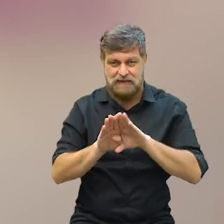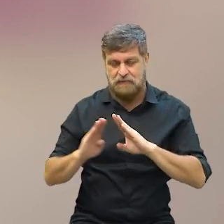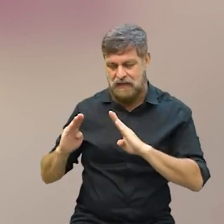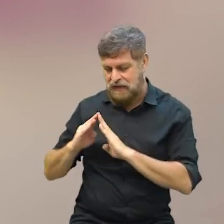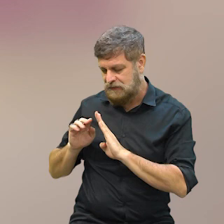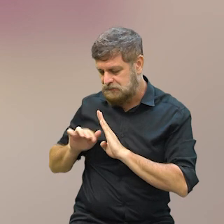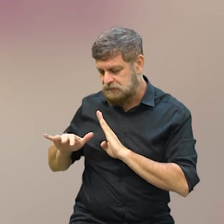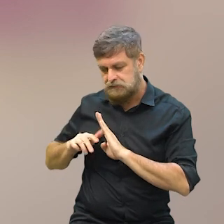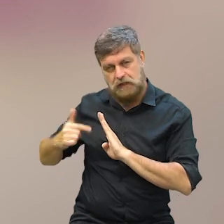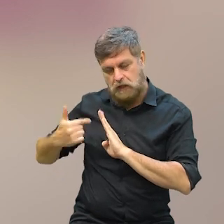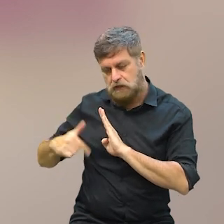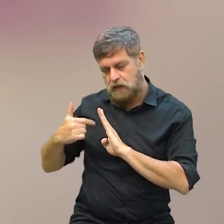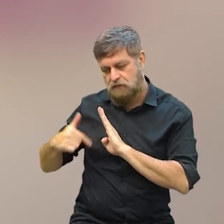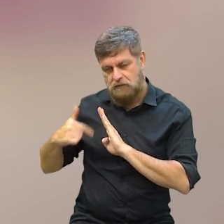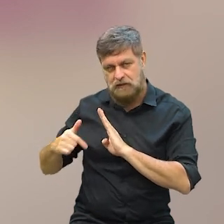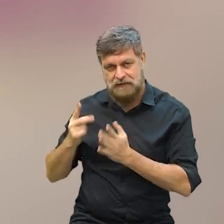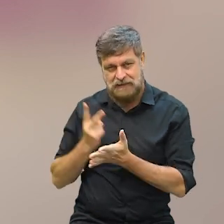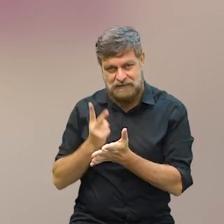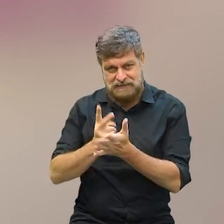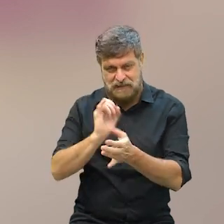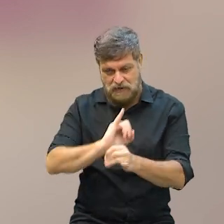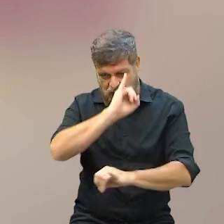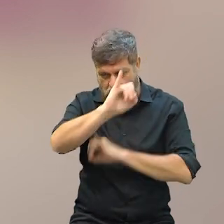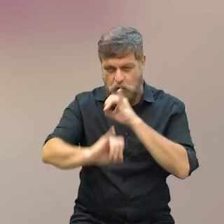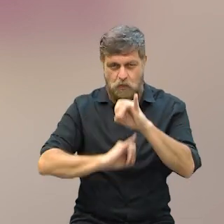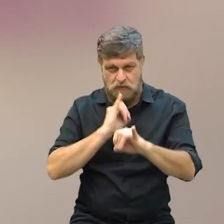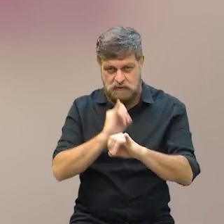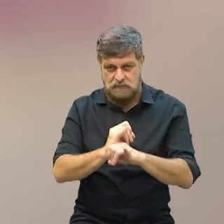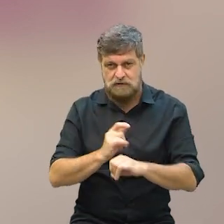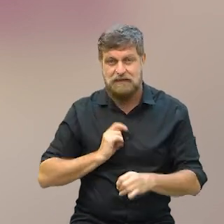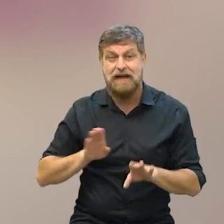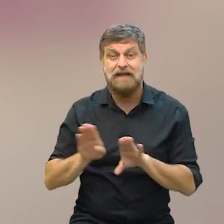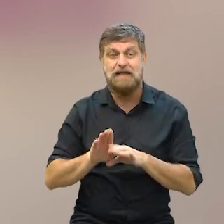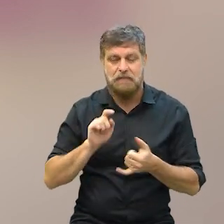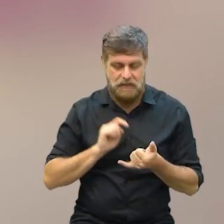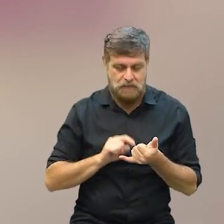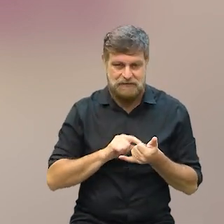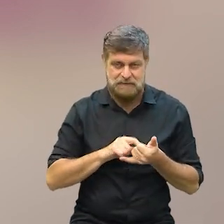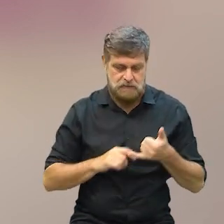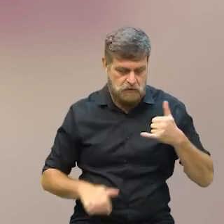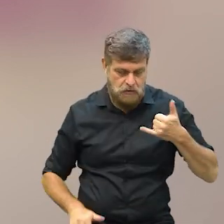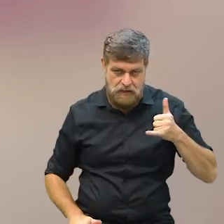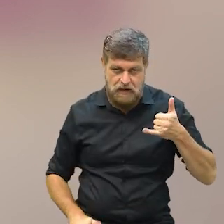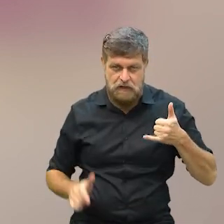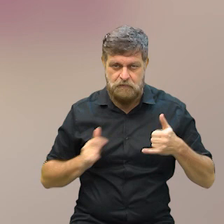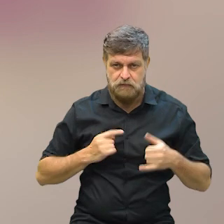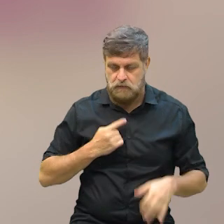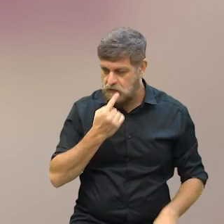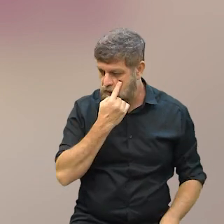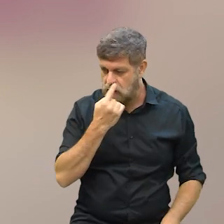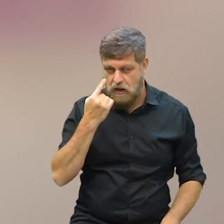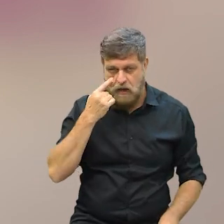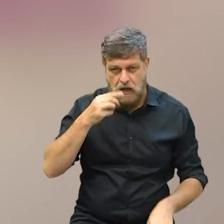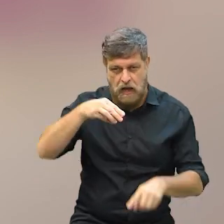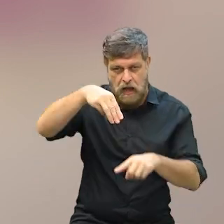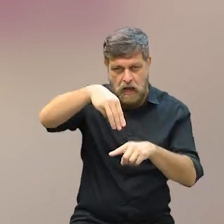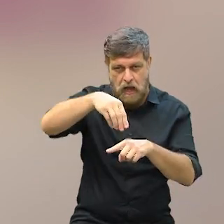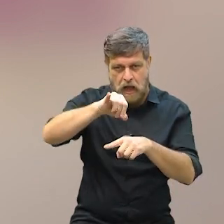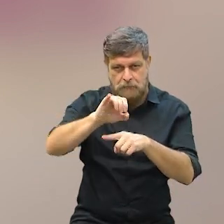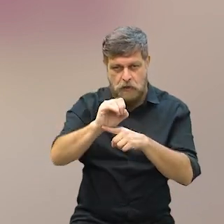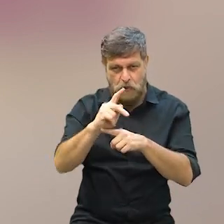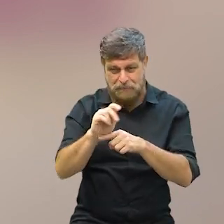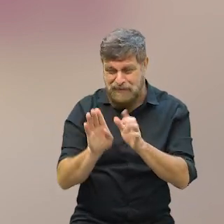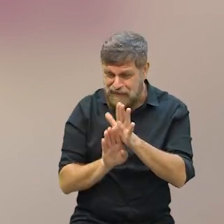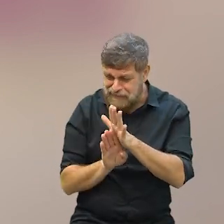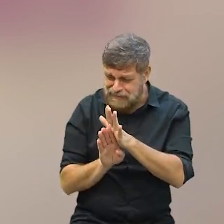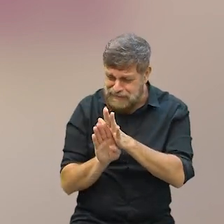home office, todo esse uso contínuo da internet e de celular, as miopias tendem a aumentar mais do que